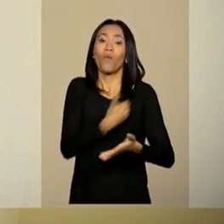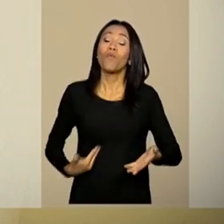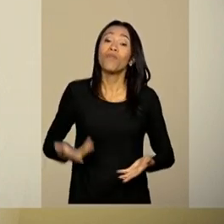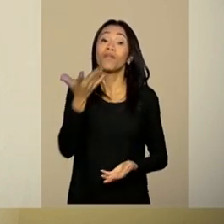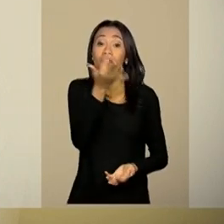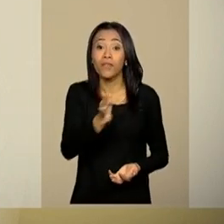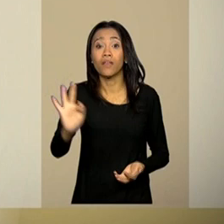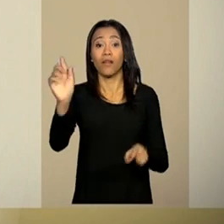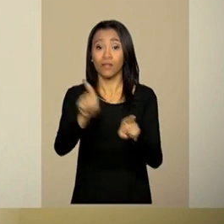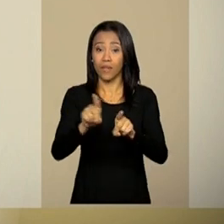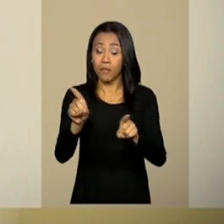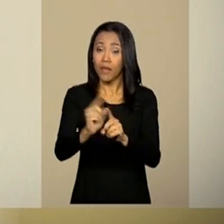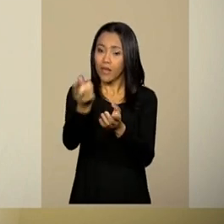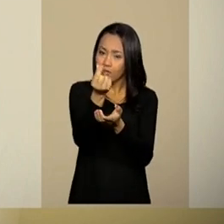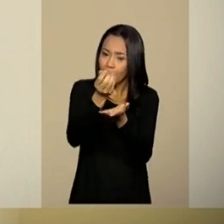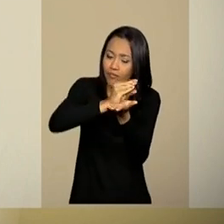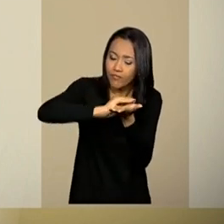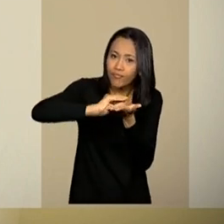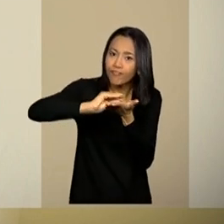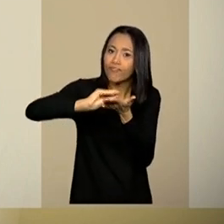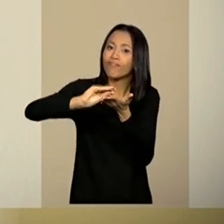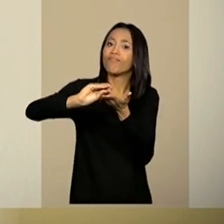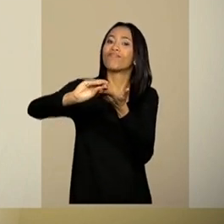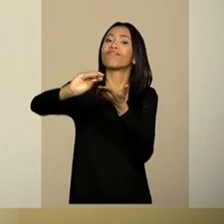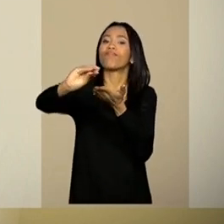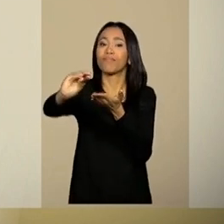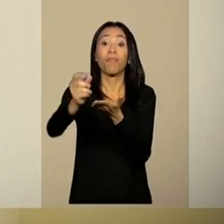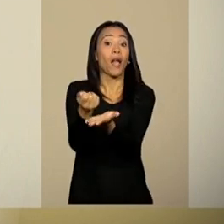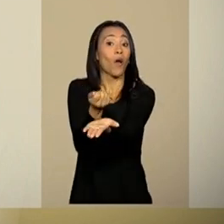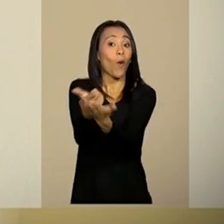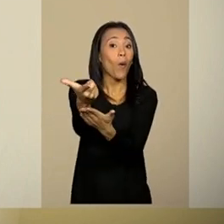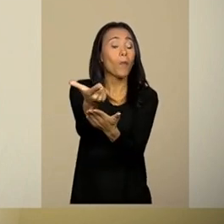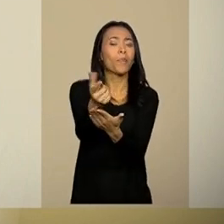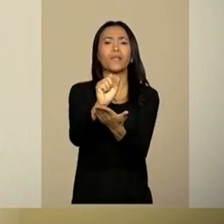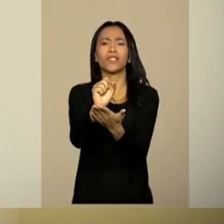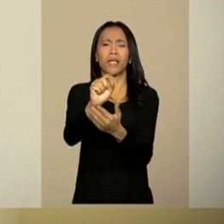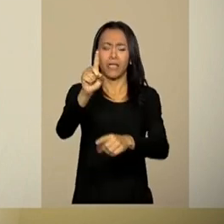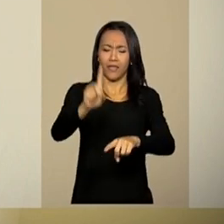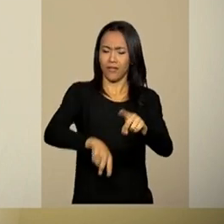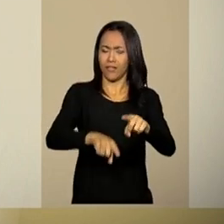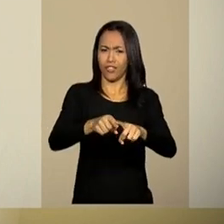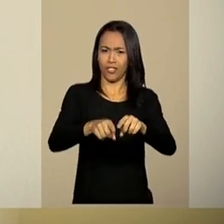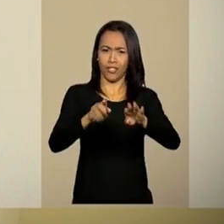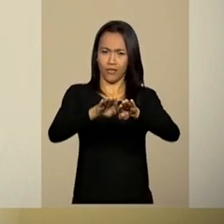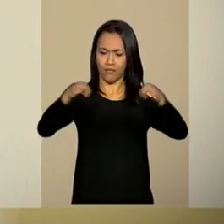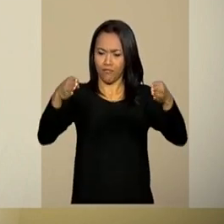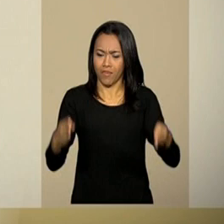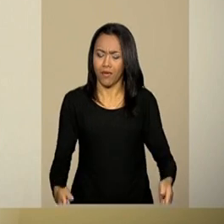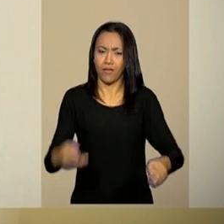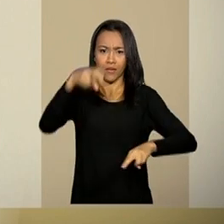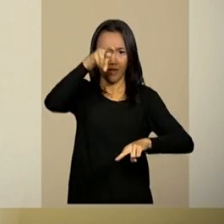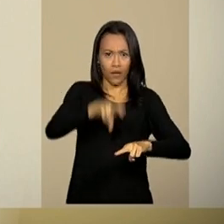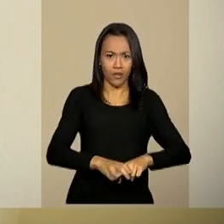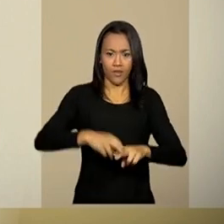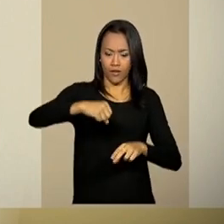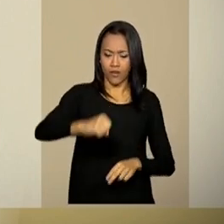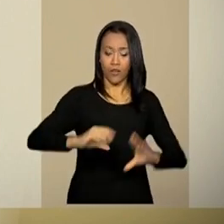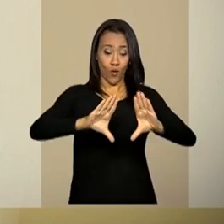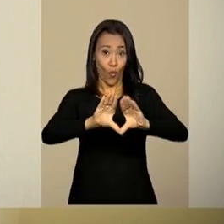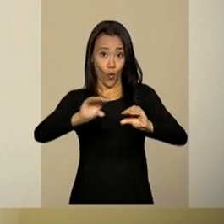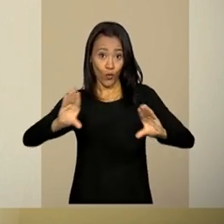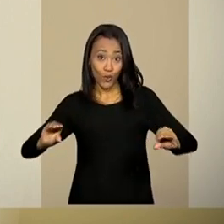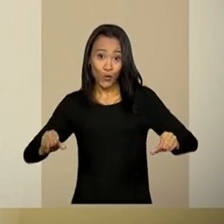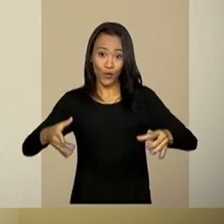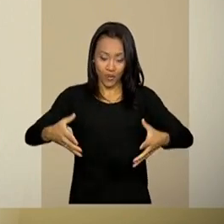também Repassa para a prefeitura o dinheiro para a compra de todos os móveis das carteiras dos Colchões dos